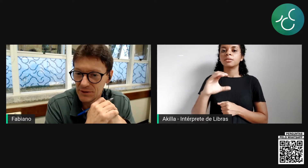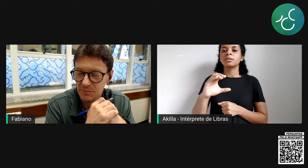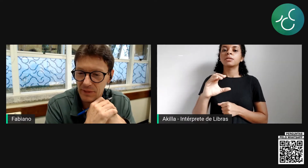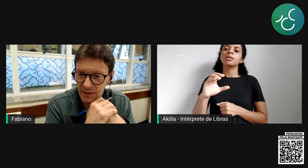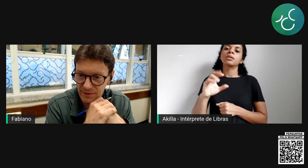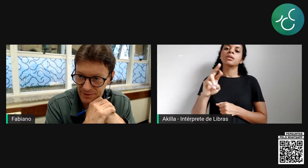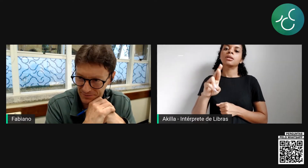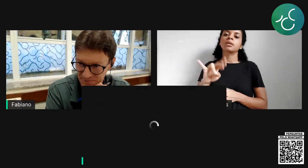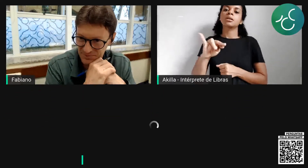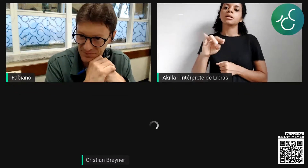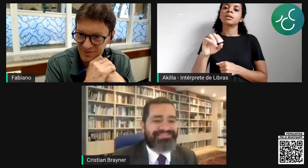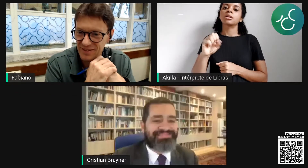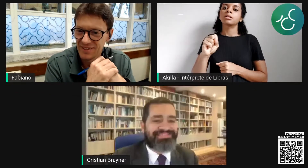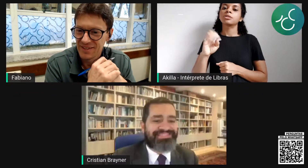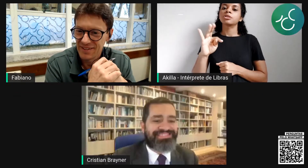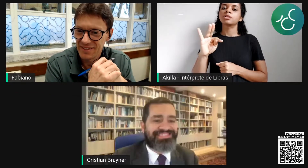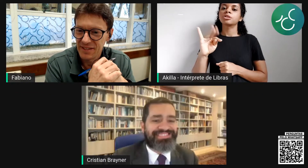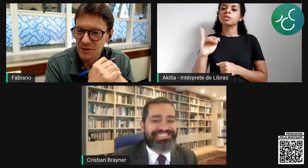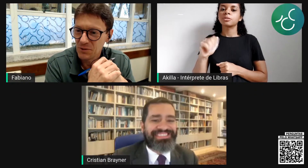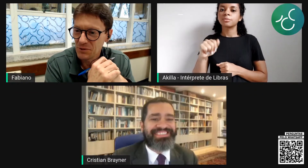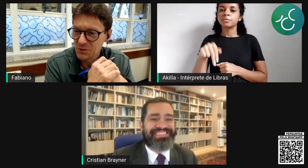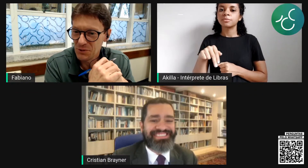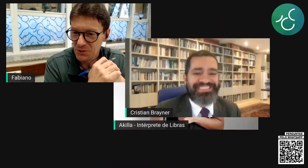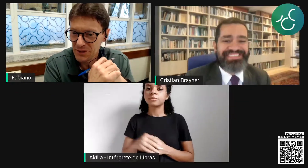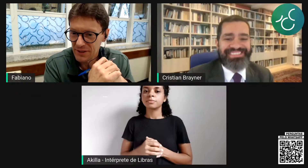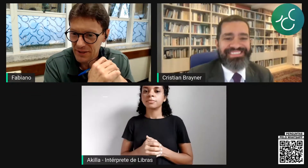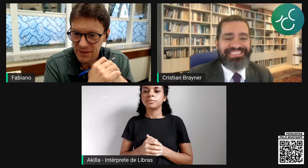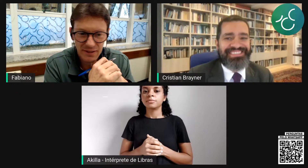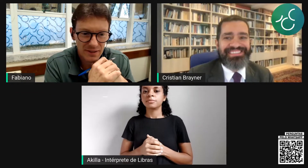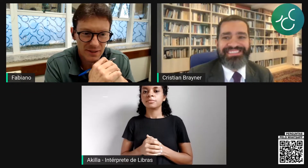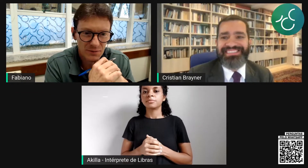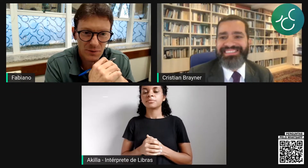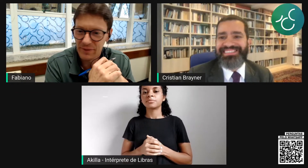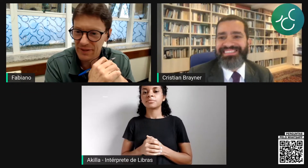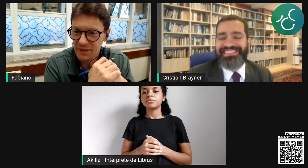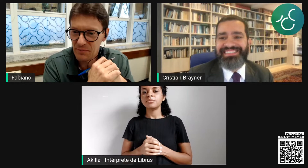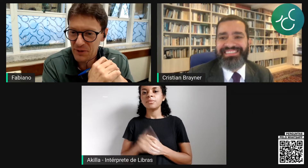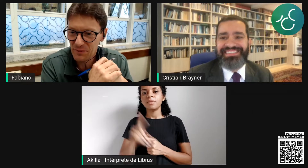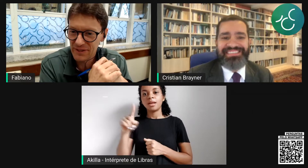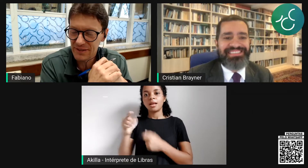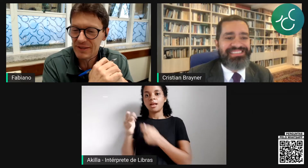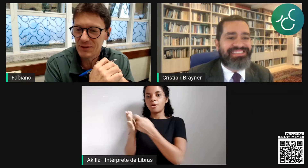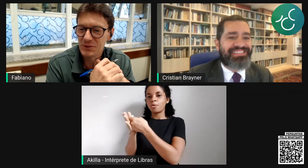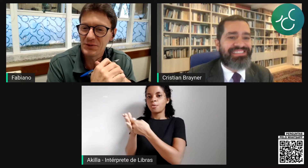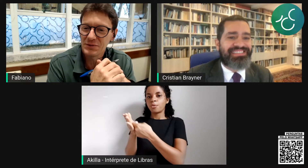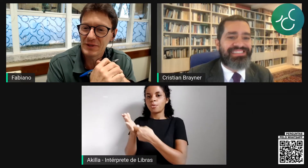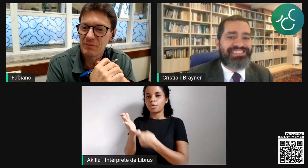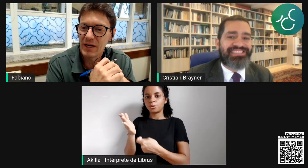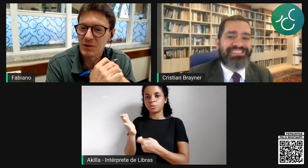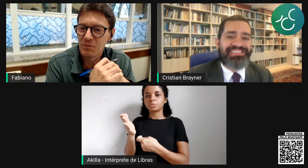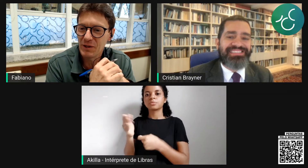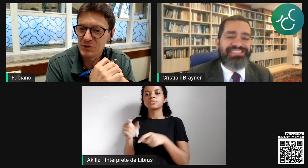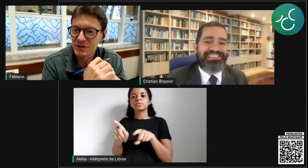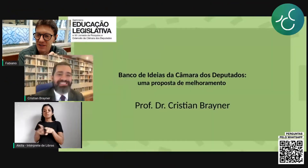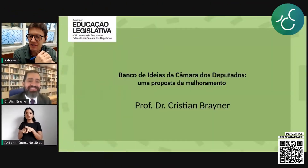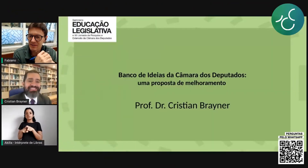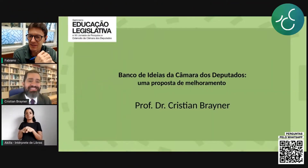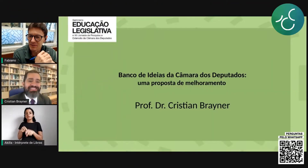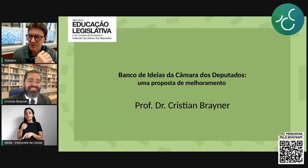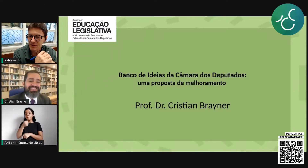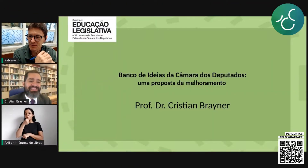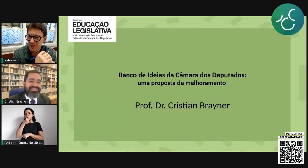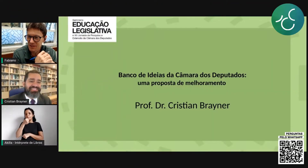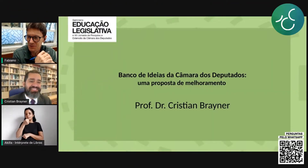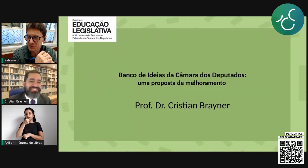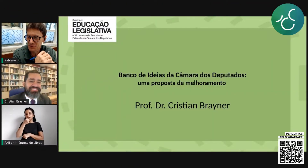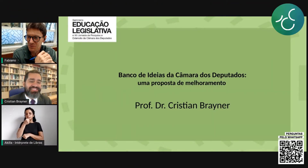o autor e também o apresentador do trabalho Banco de Ideias